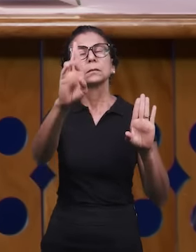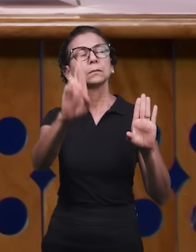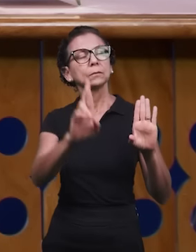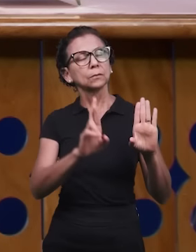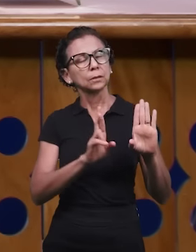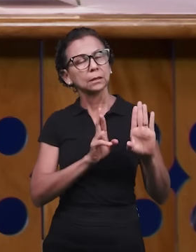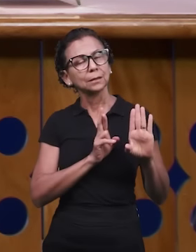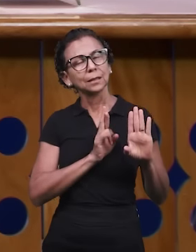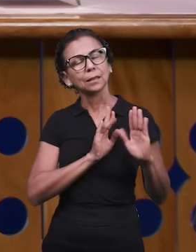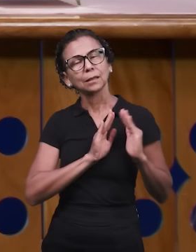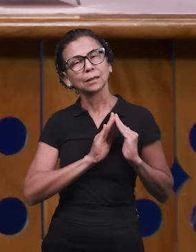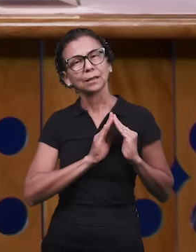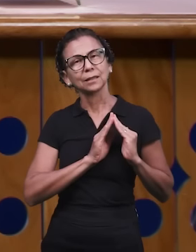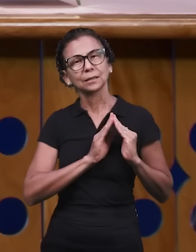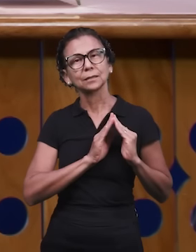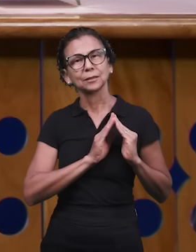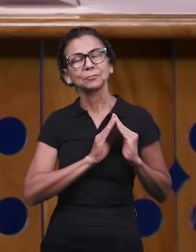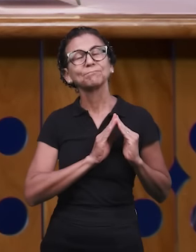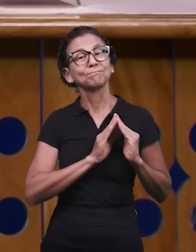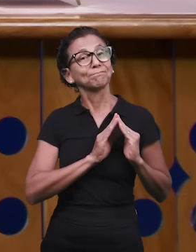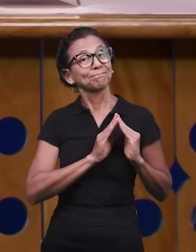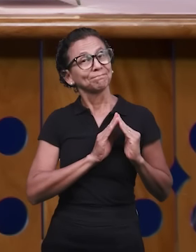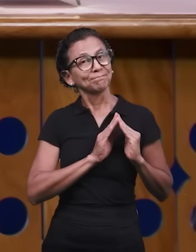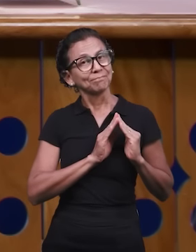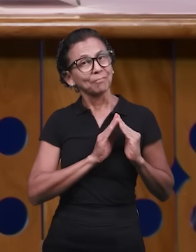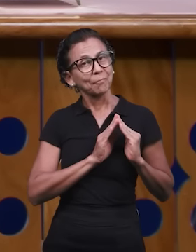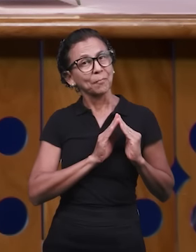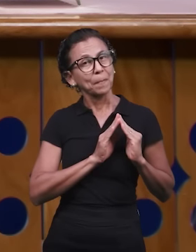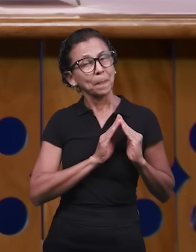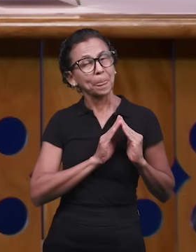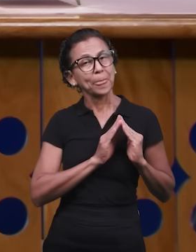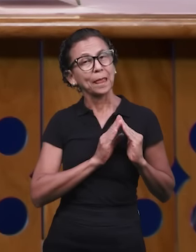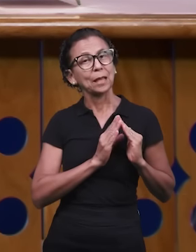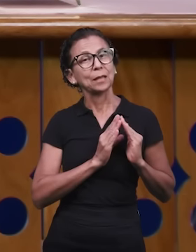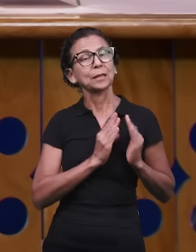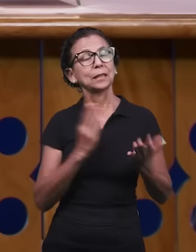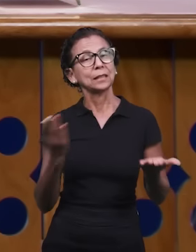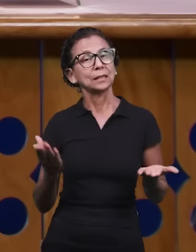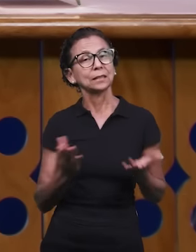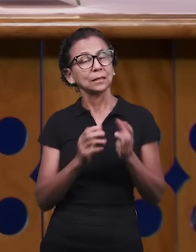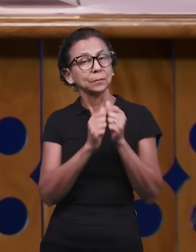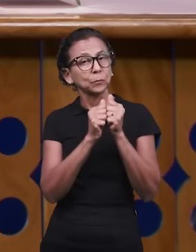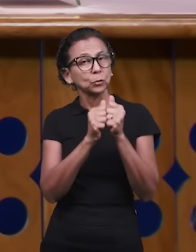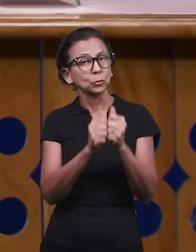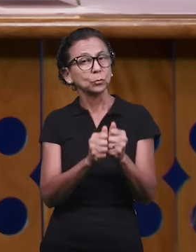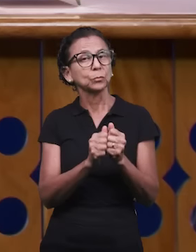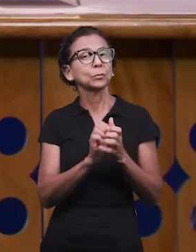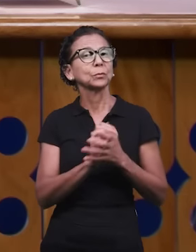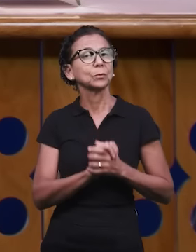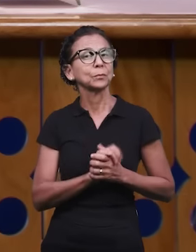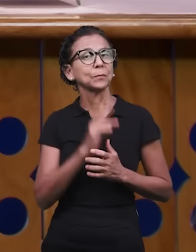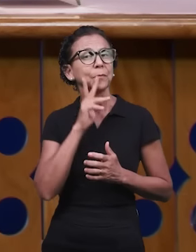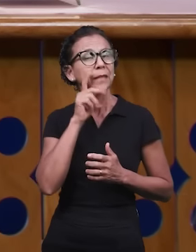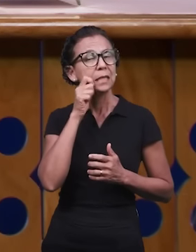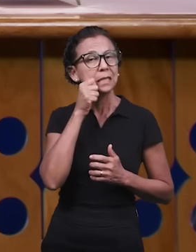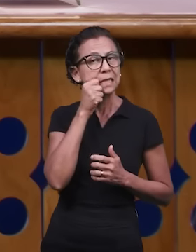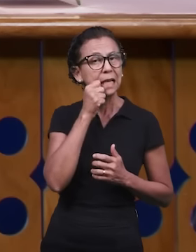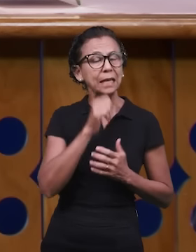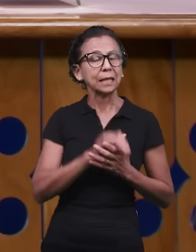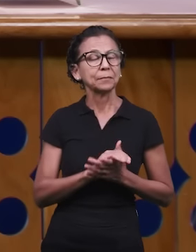sua casa e participarei da sua mesa, cearei com ele, participarei da sua